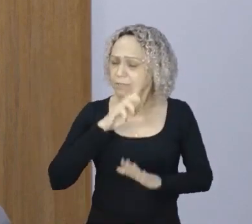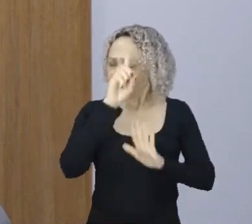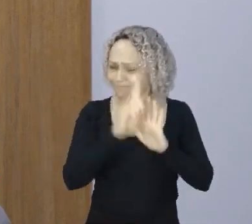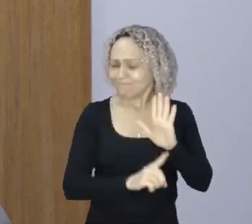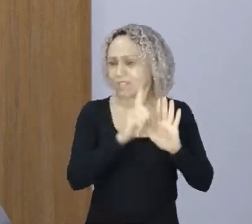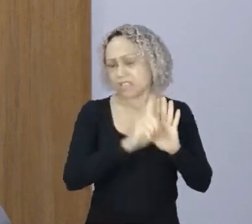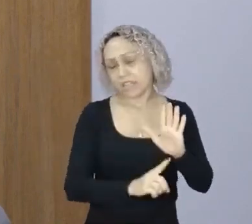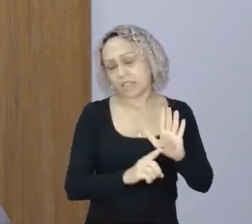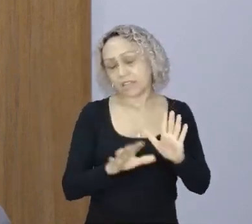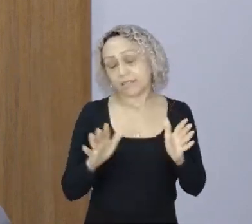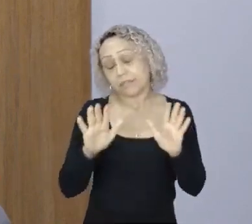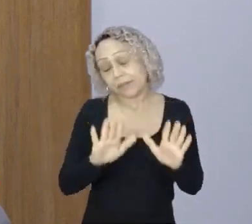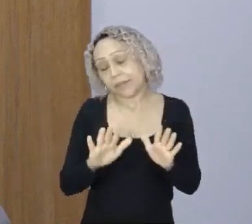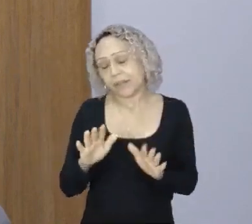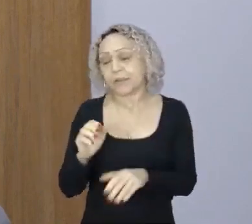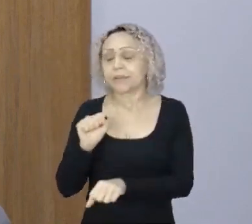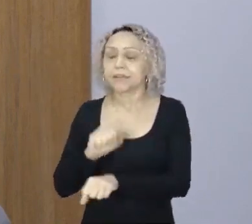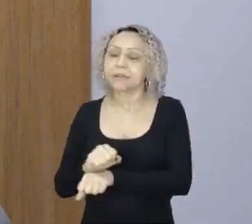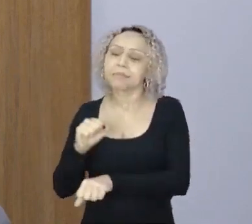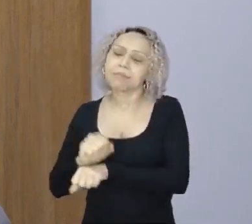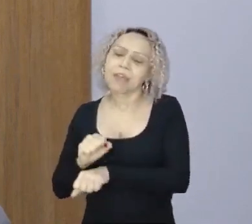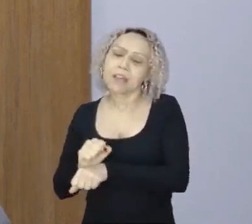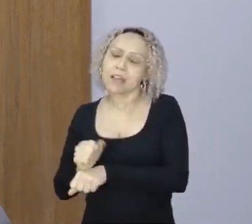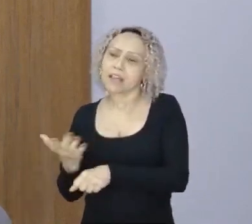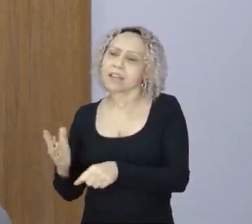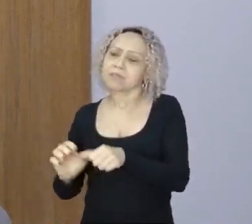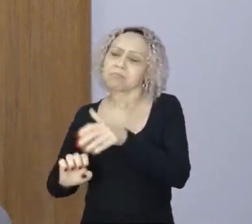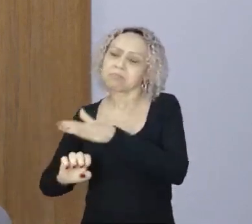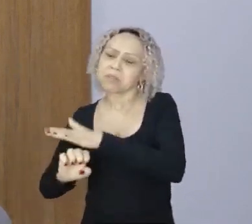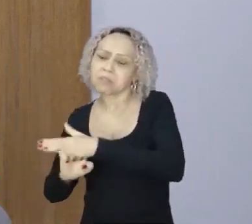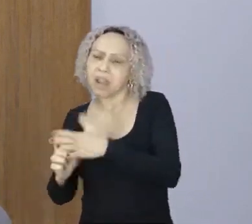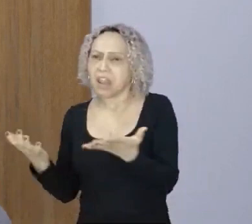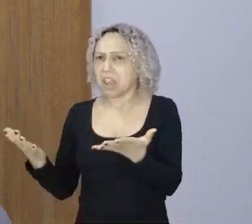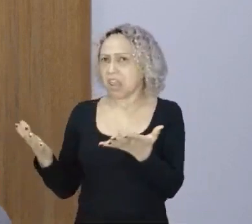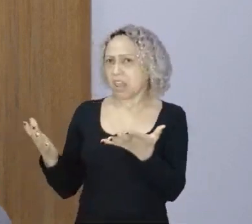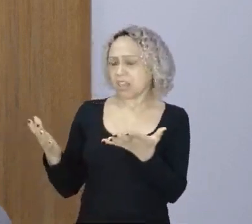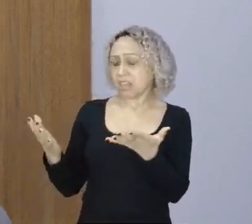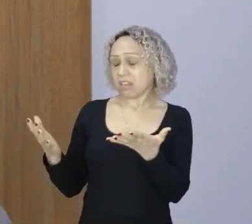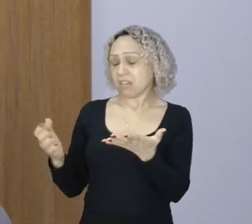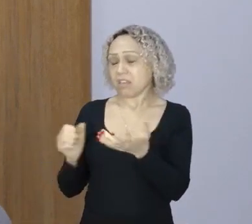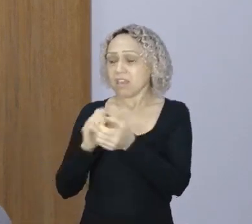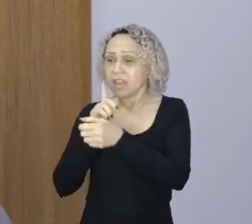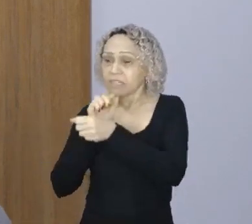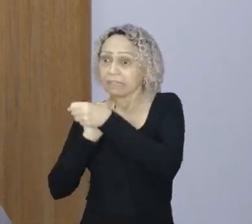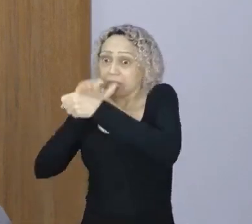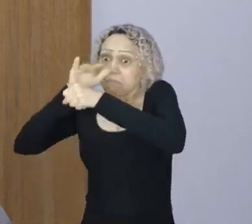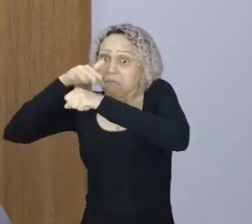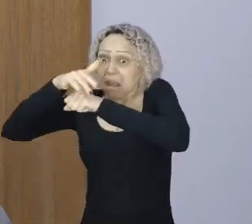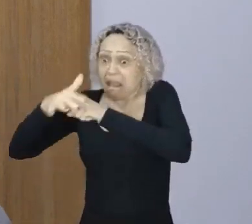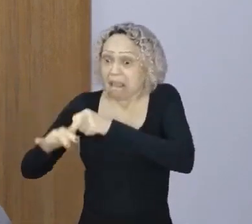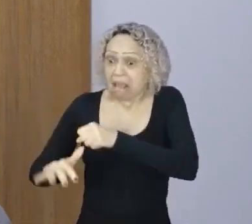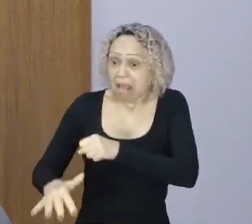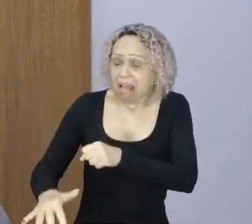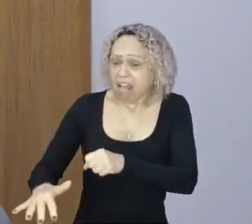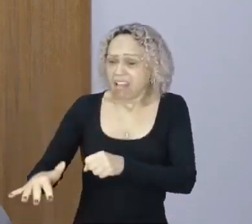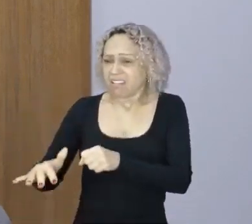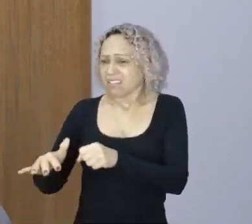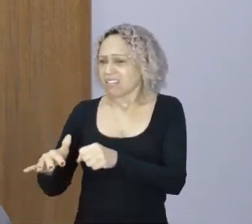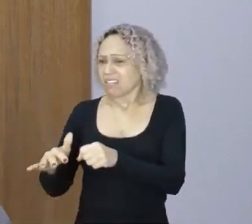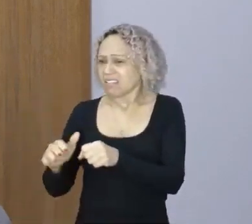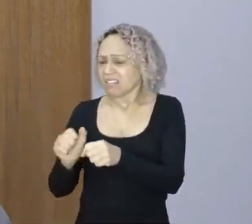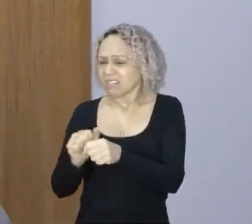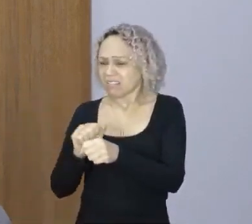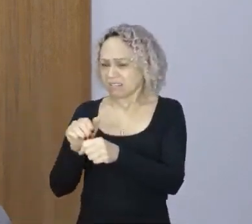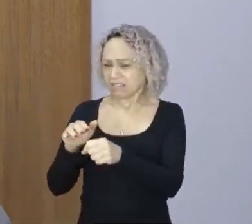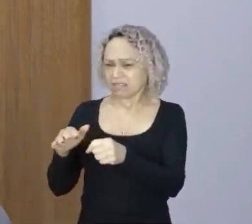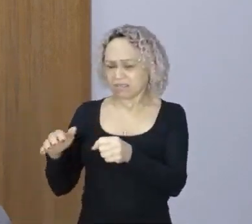mineradoras, barrageiras e dos grandes empreendimentos, né, que provocam, que promovem